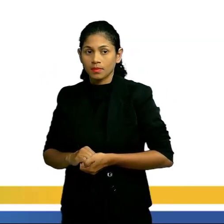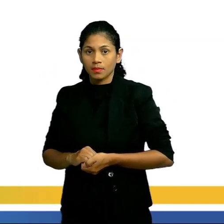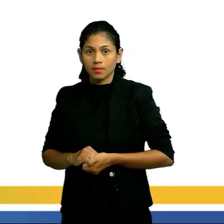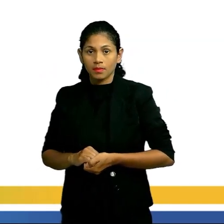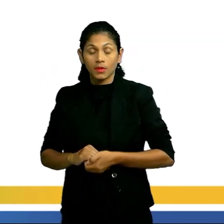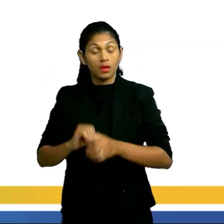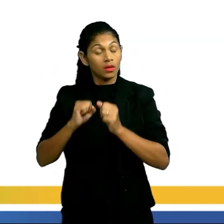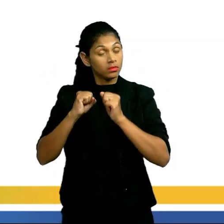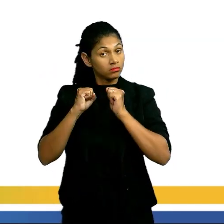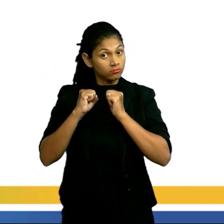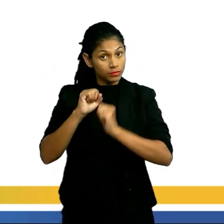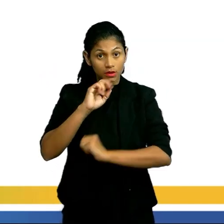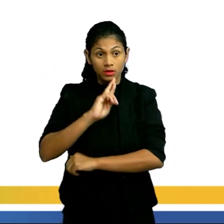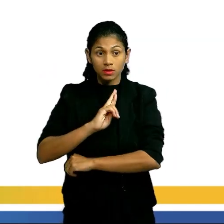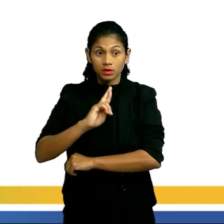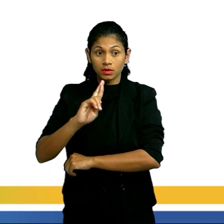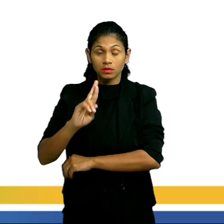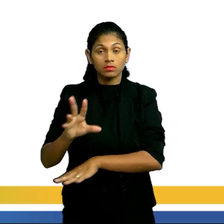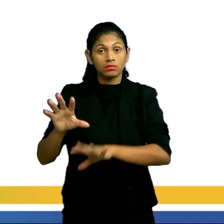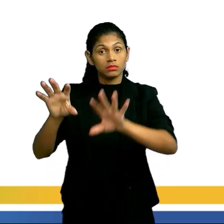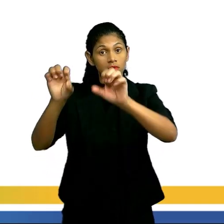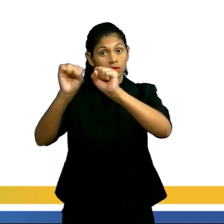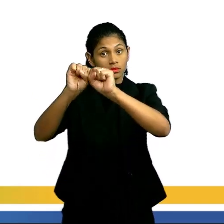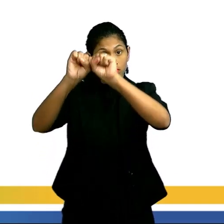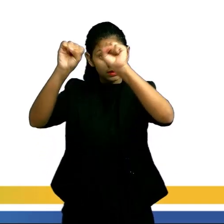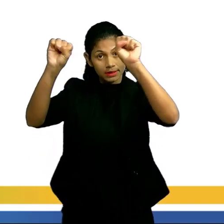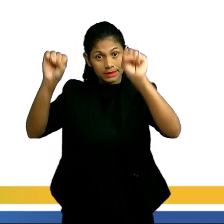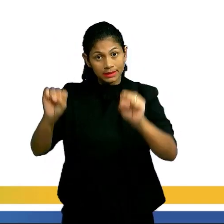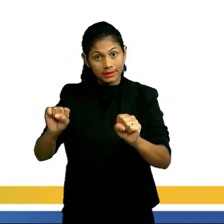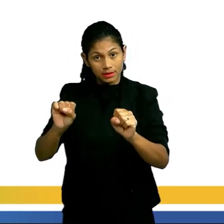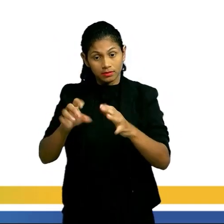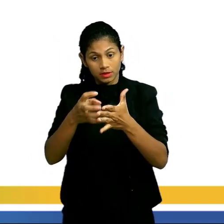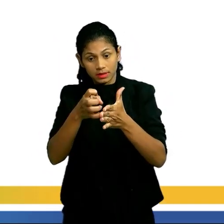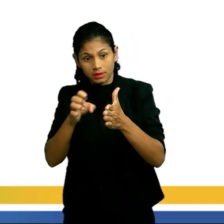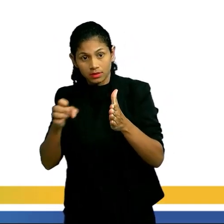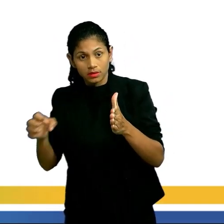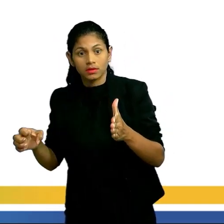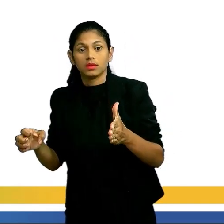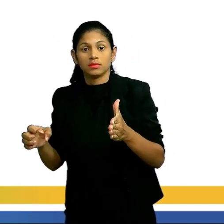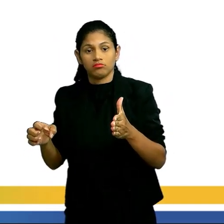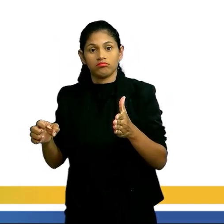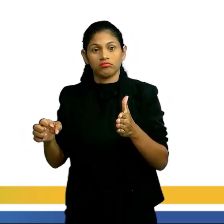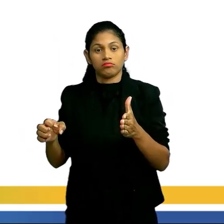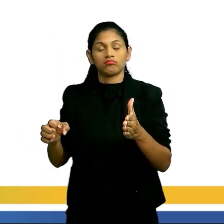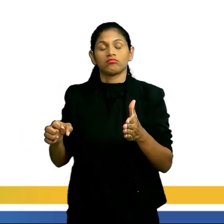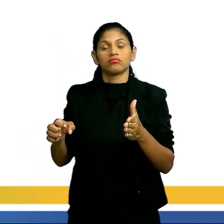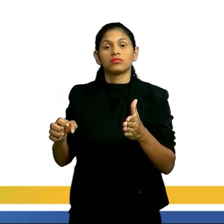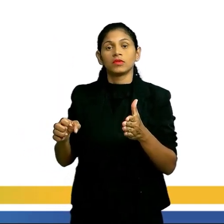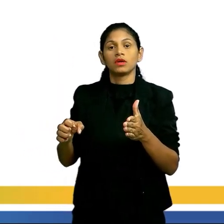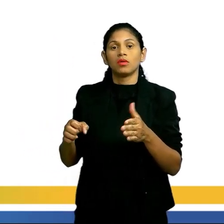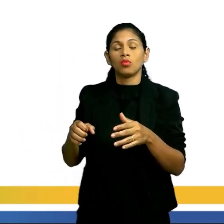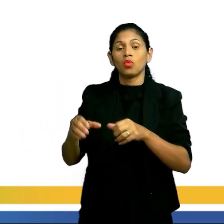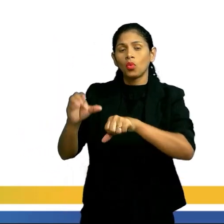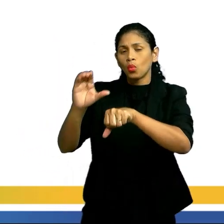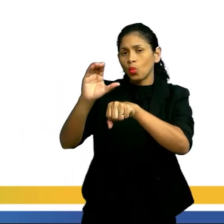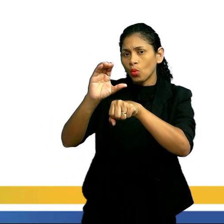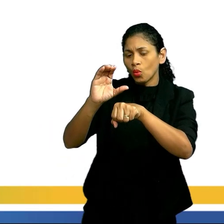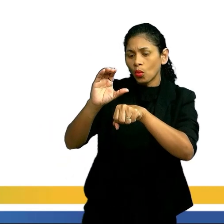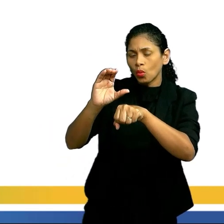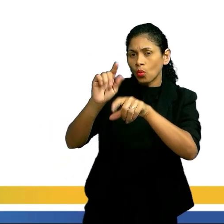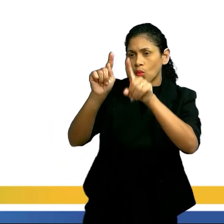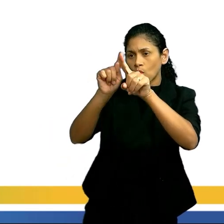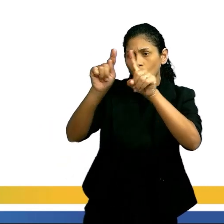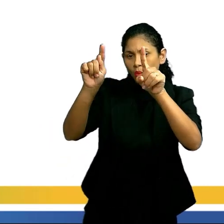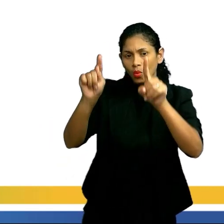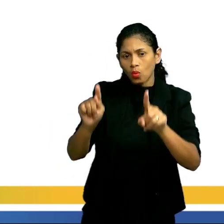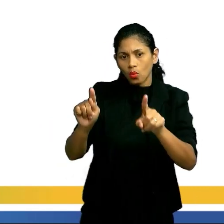Podemos resolver a questão por sistema de equações, chamando cubo cinza X e o cubo branco de Y. Então,